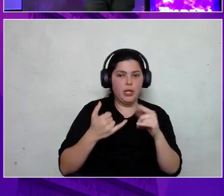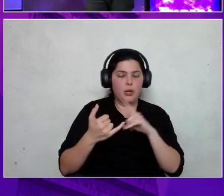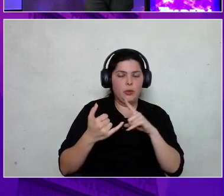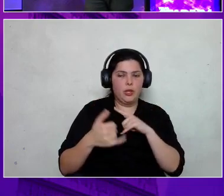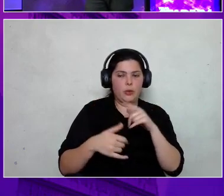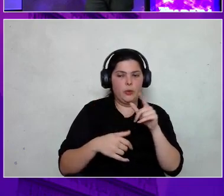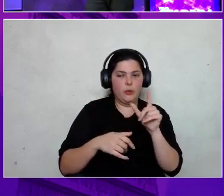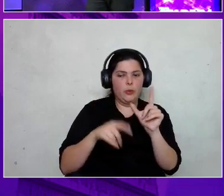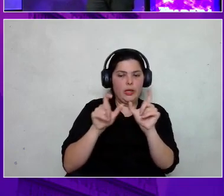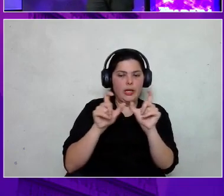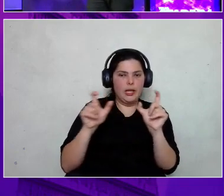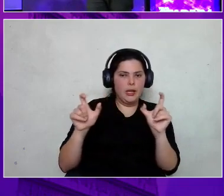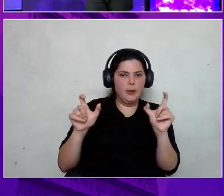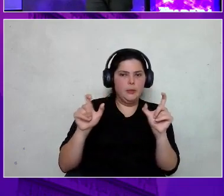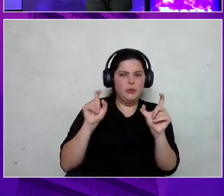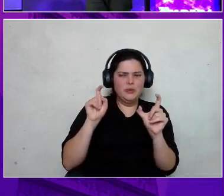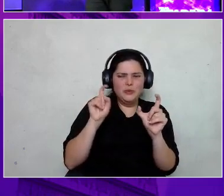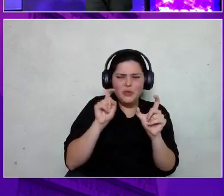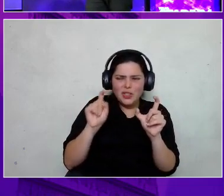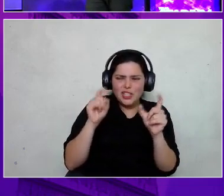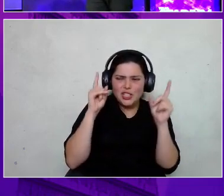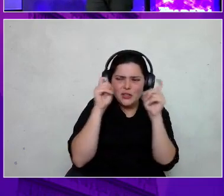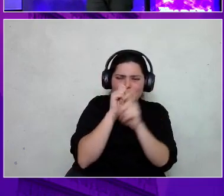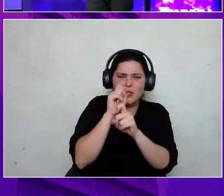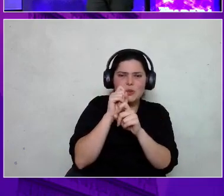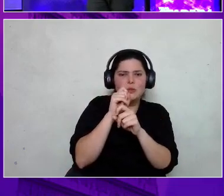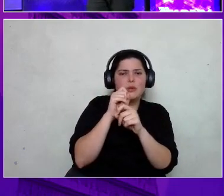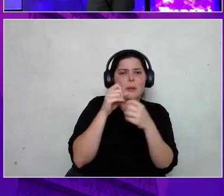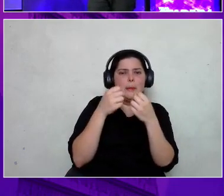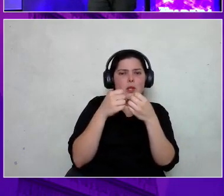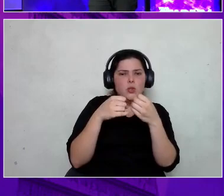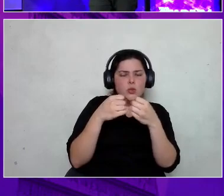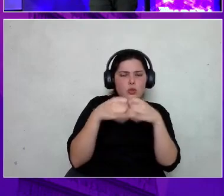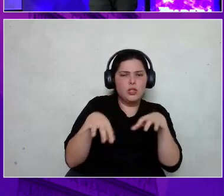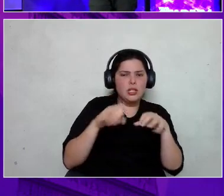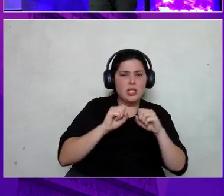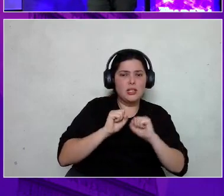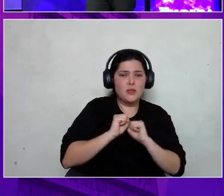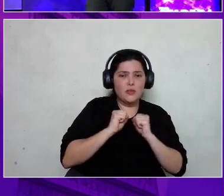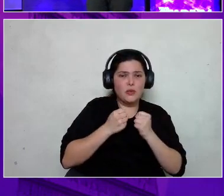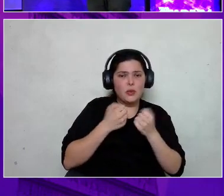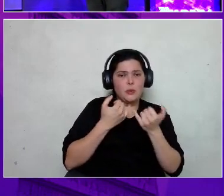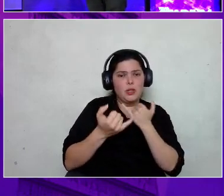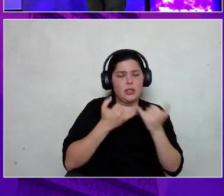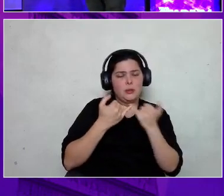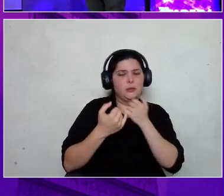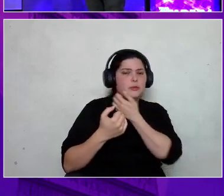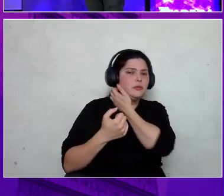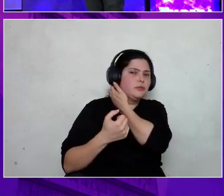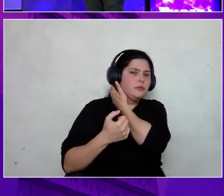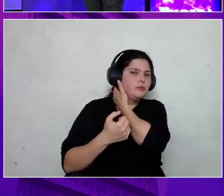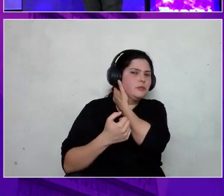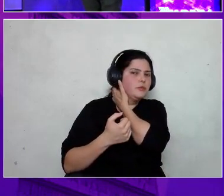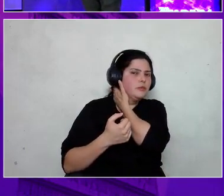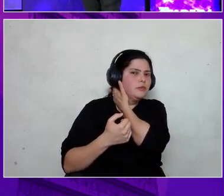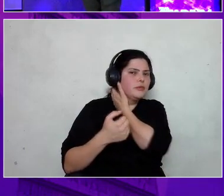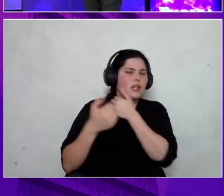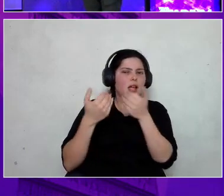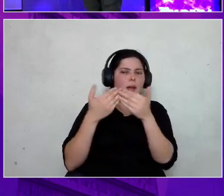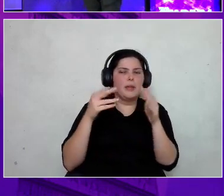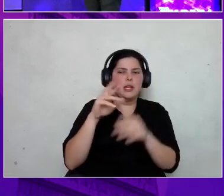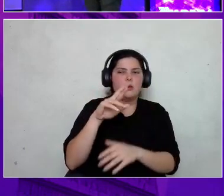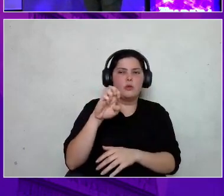muito pequeno, ele já afeta diretamente esse baixo esforço físico. Um exemplo muito legal, se vocês abrirem o Reels do